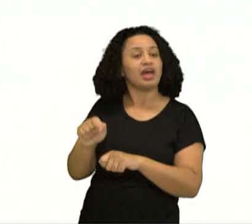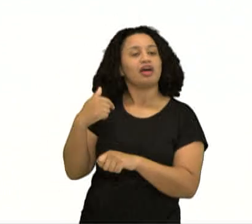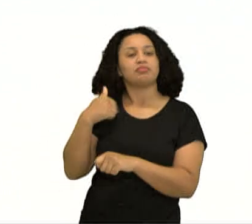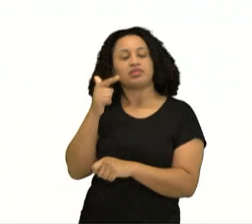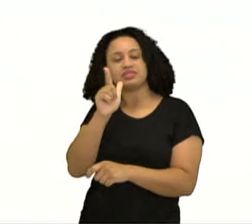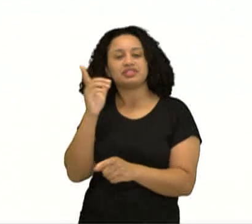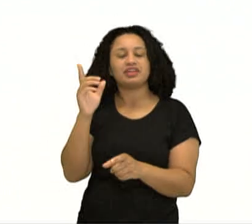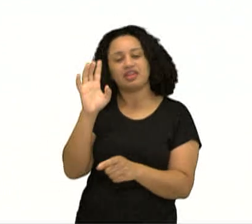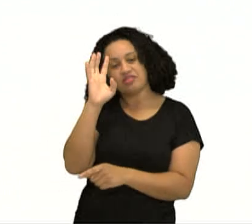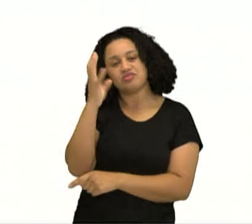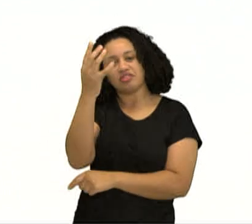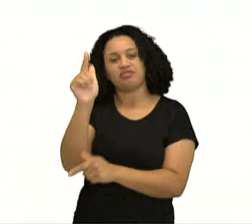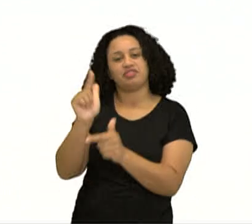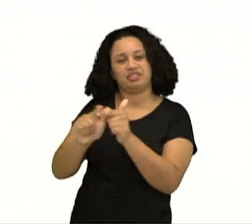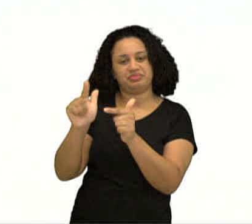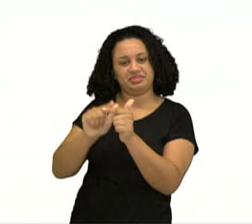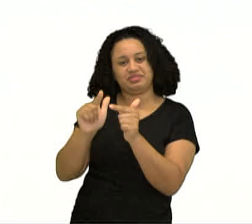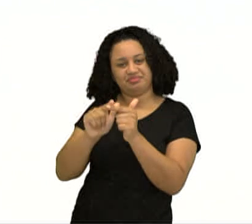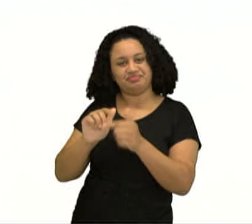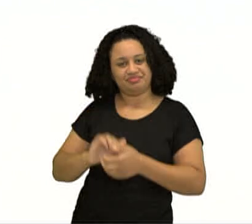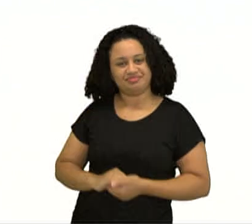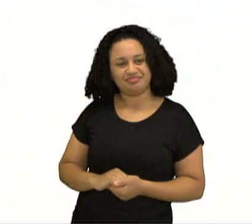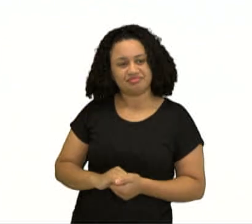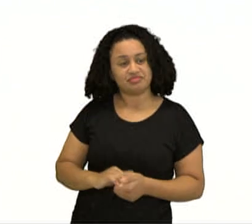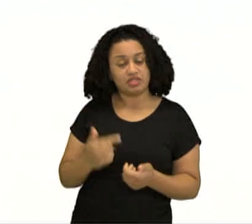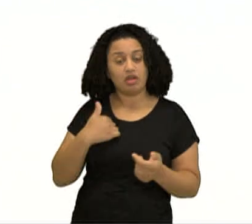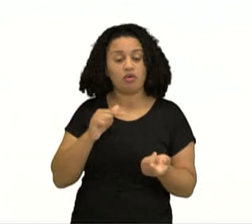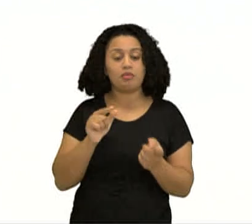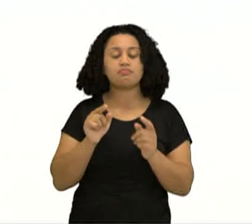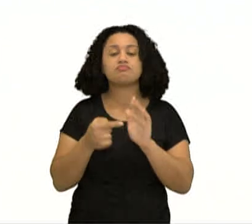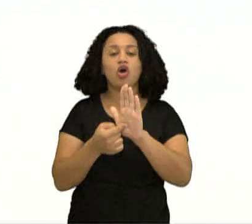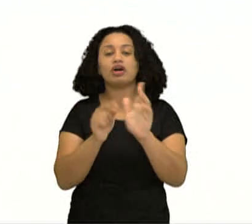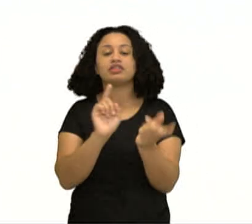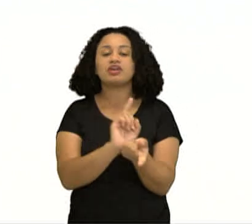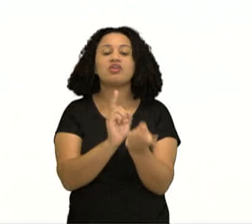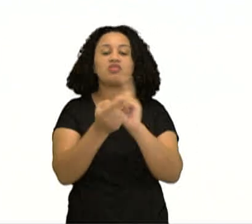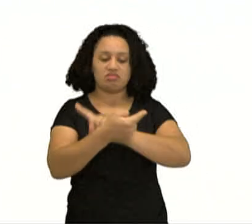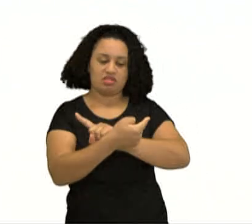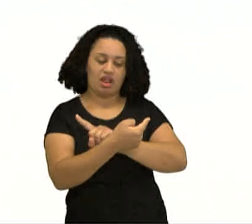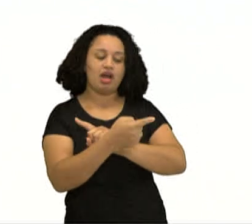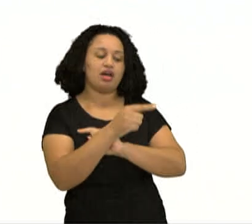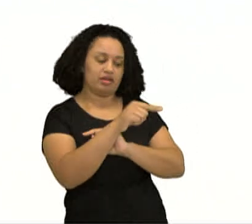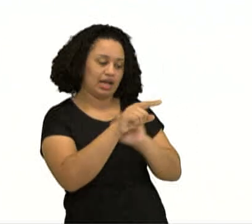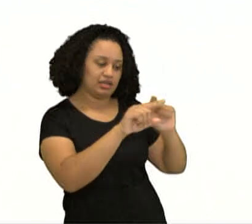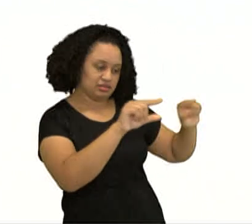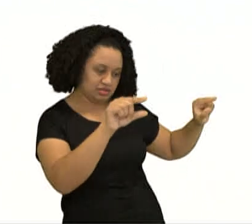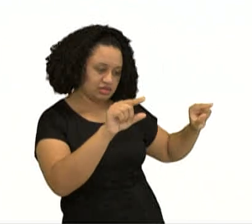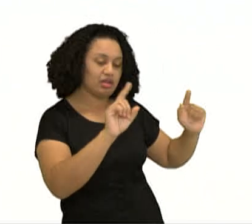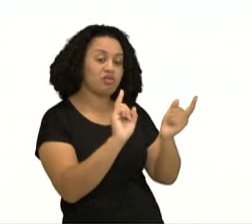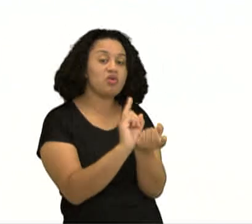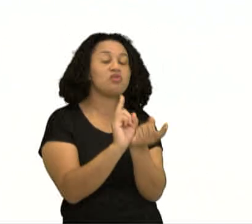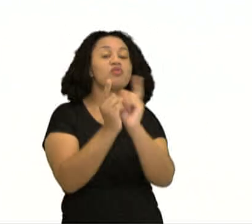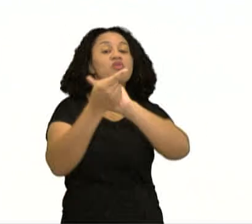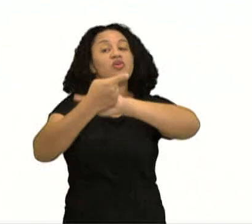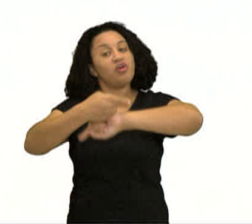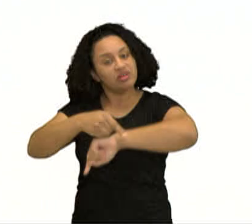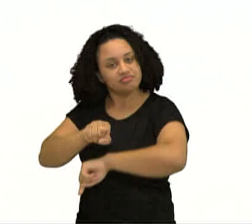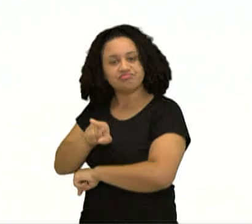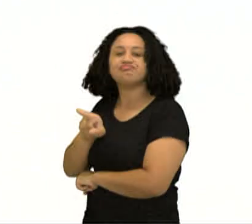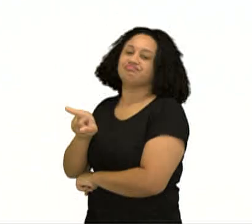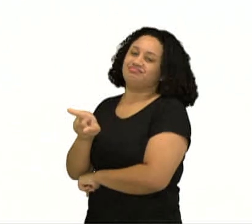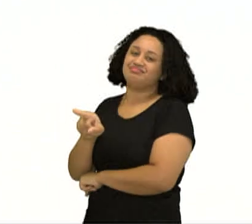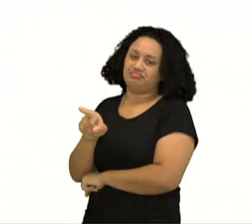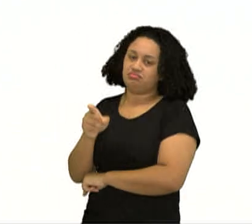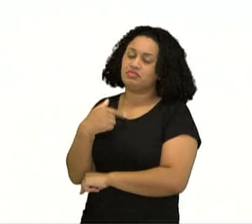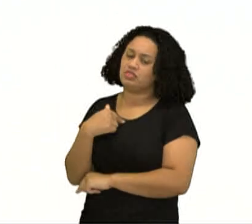uma solução. Então, apresenta uma ideia contrária à frase anterior, tá? Que apesar das